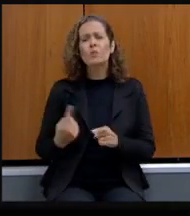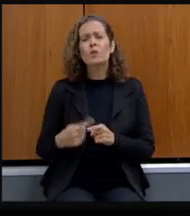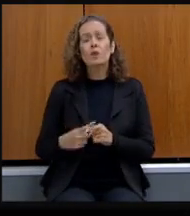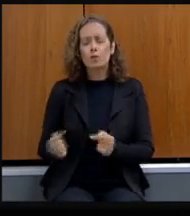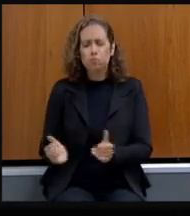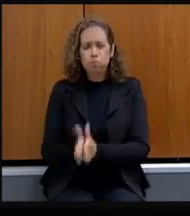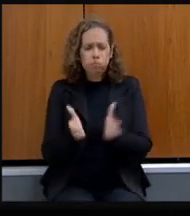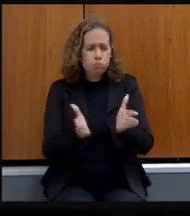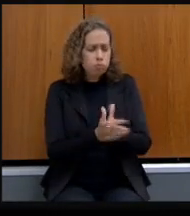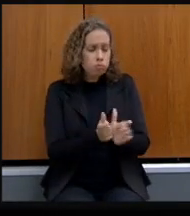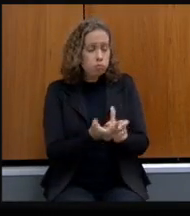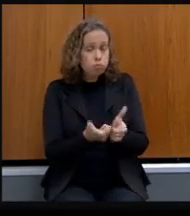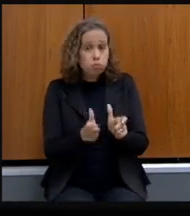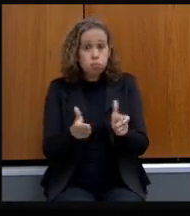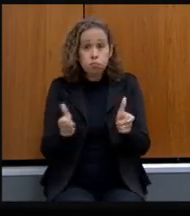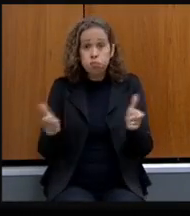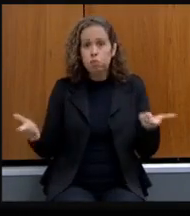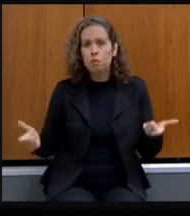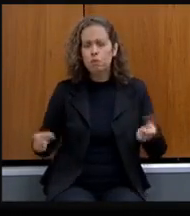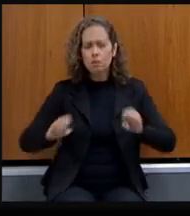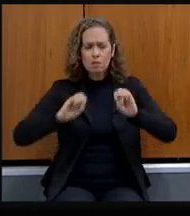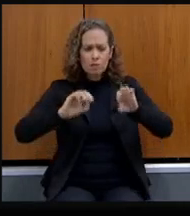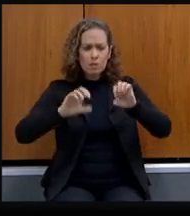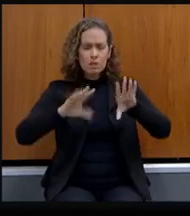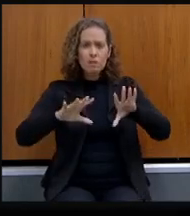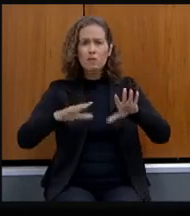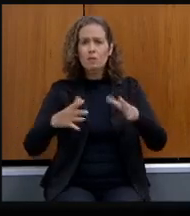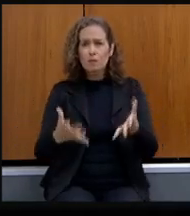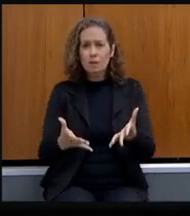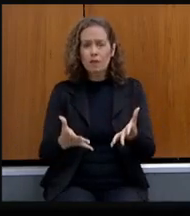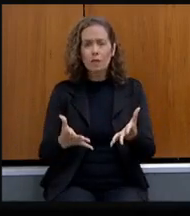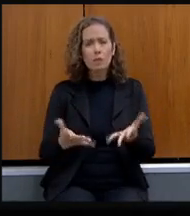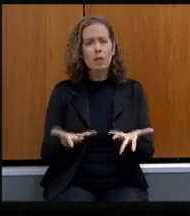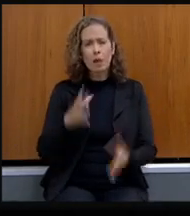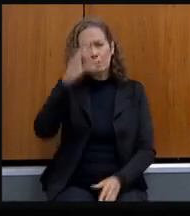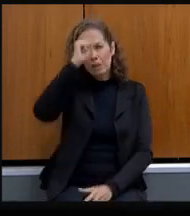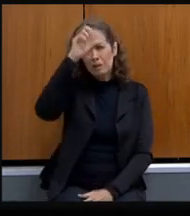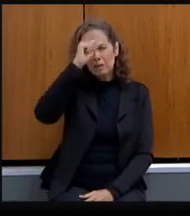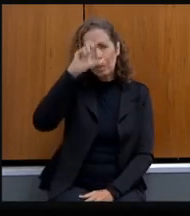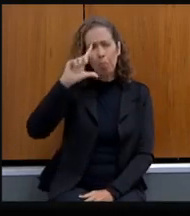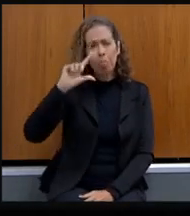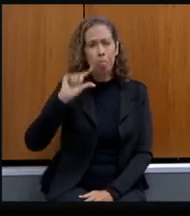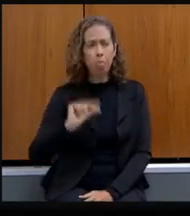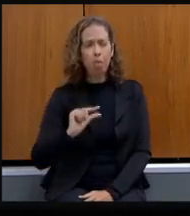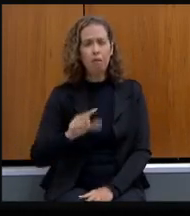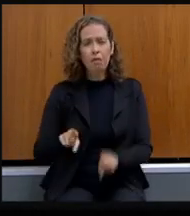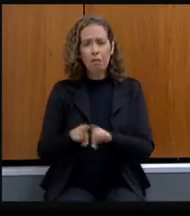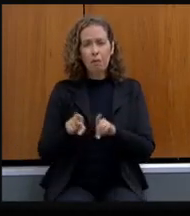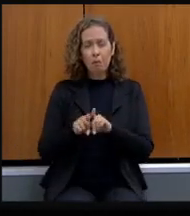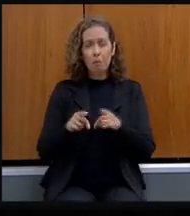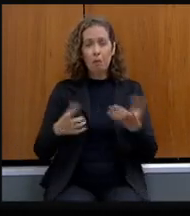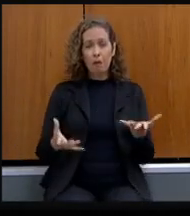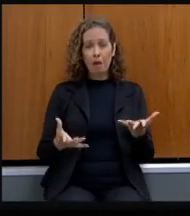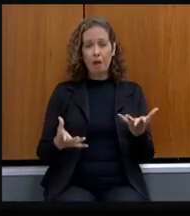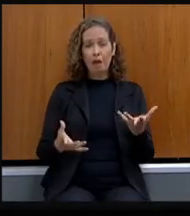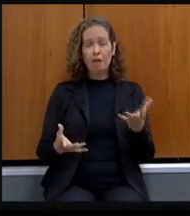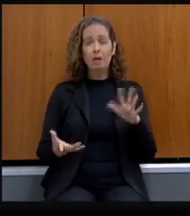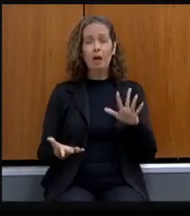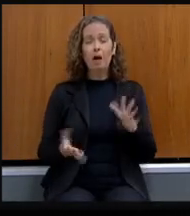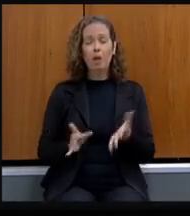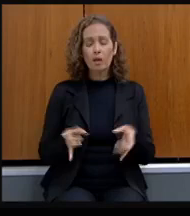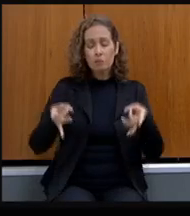a data defasagem educação foi reconhecida nessa audiência nós vamos enfrentar a exclusão digital uma